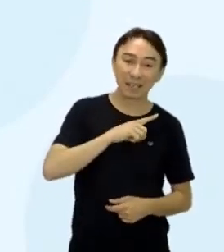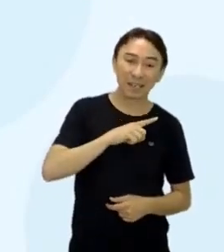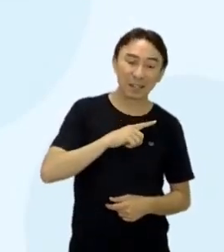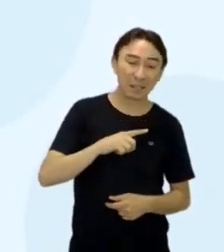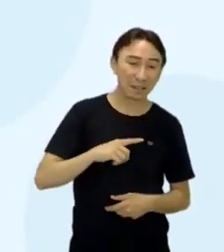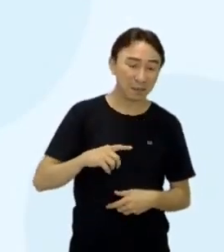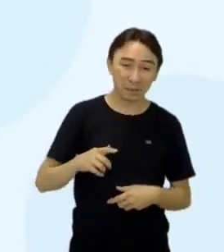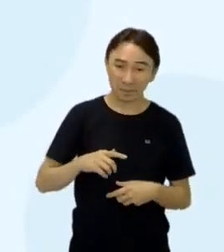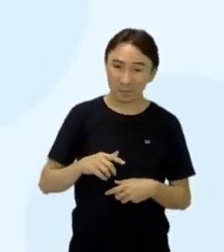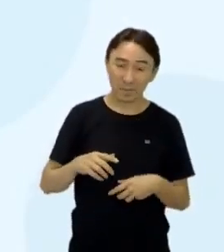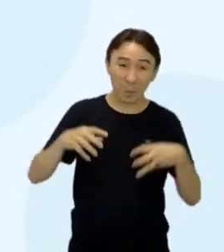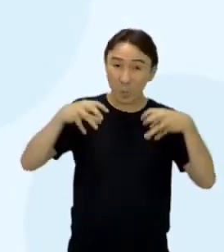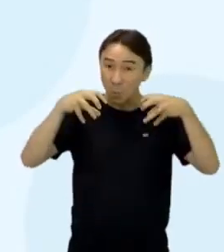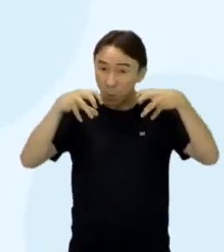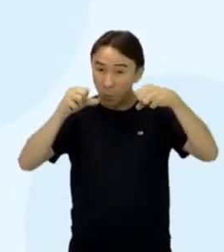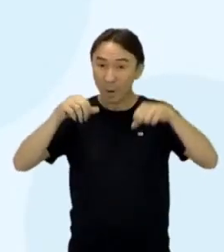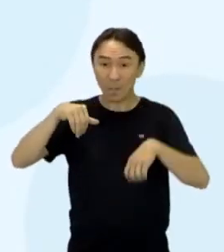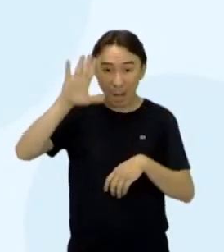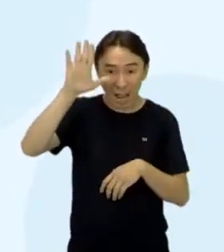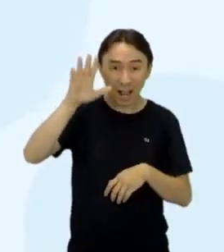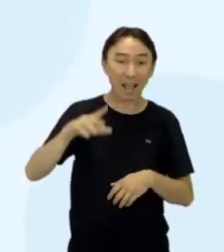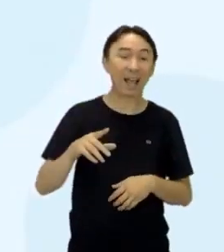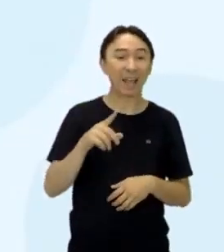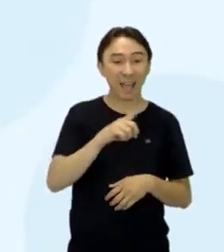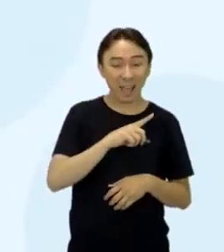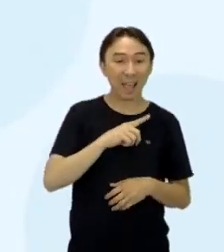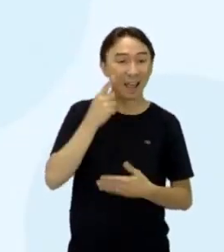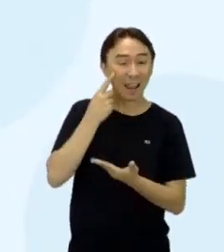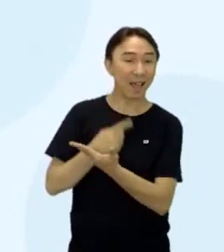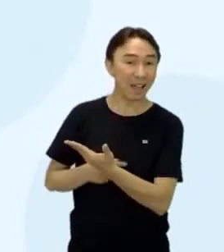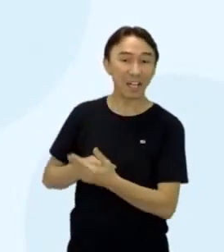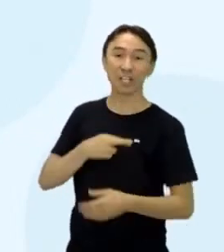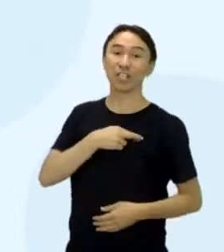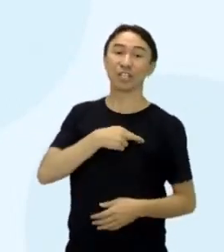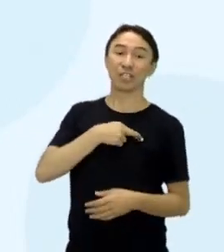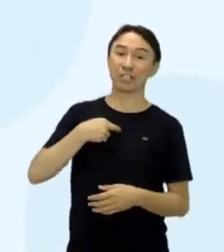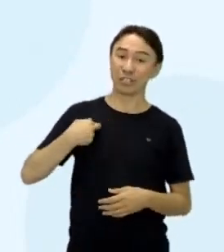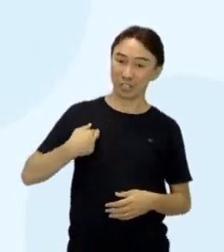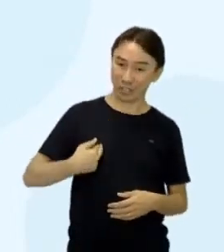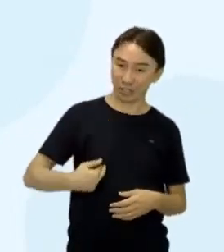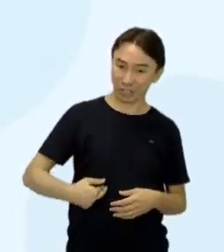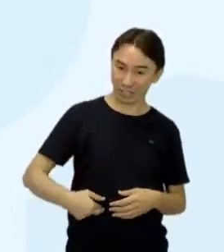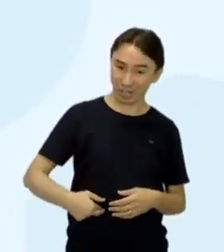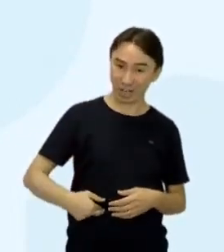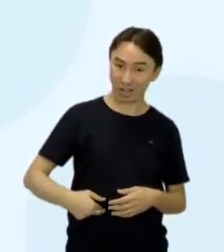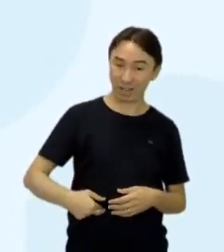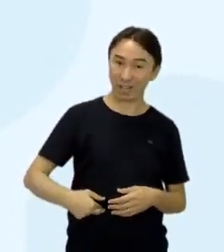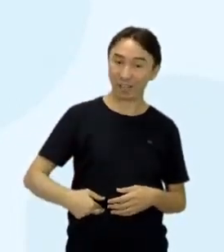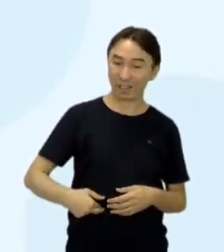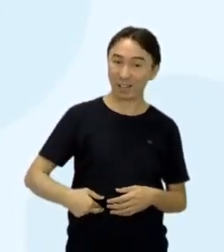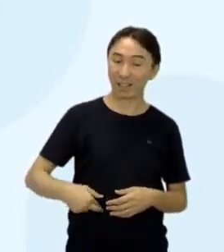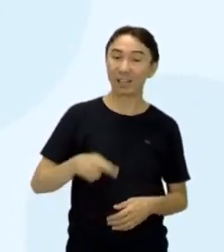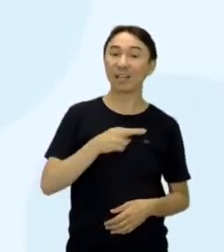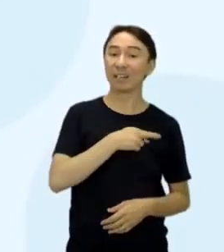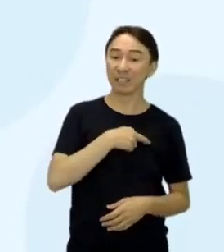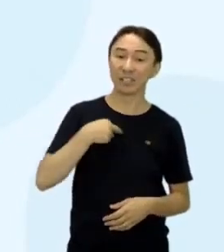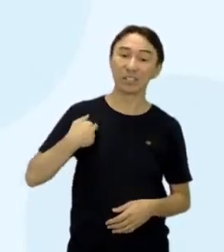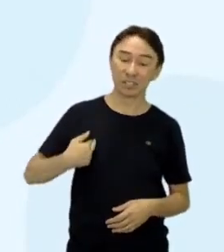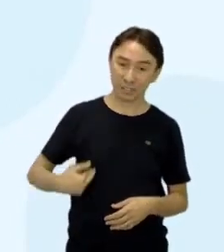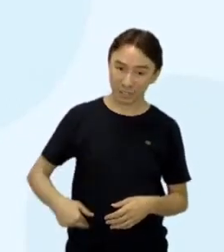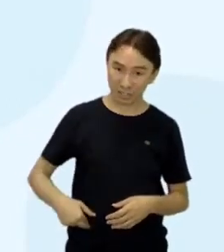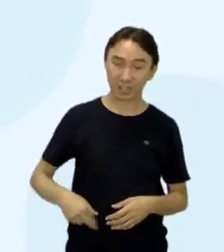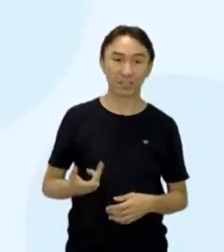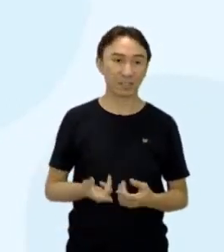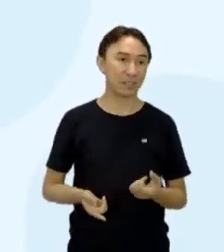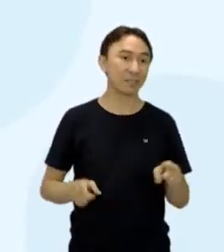estão principalmente nas regiões lá da China, né, da Ásia, né, ou seja, na região lá da Ásia, com a China e